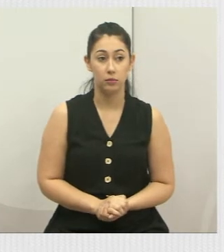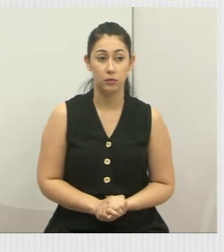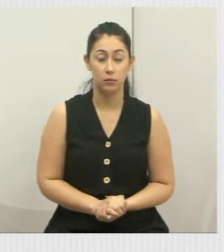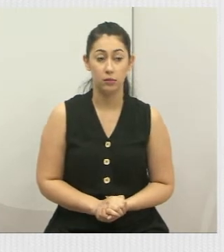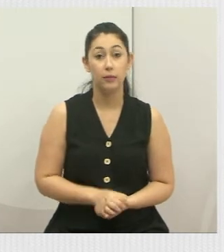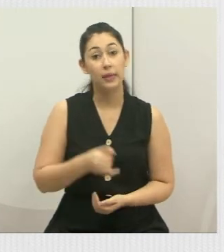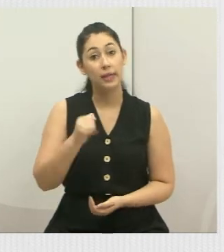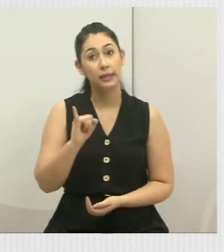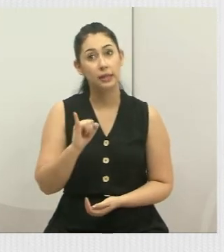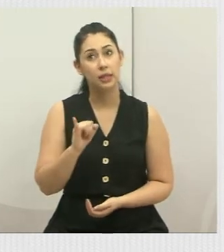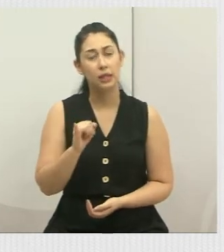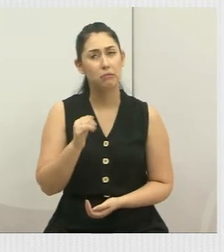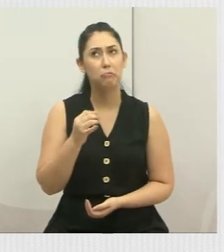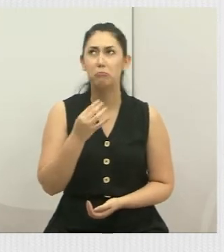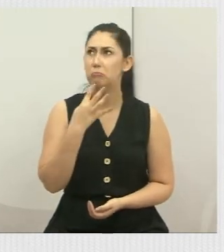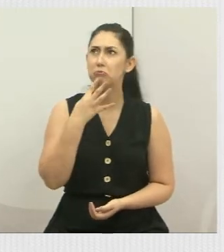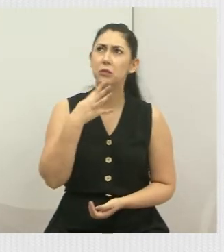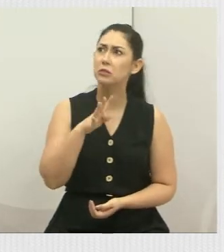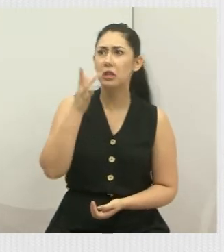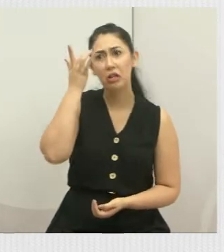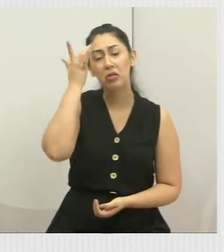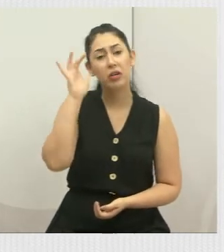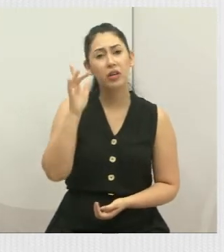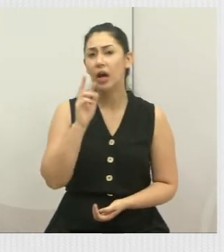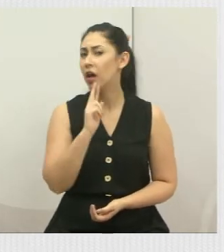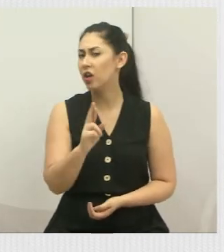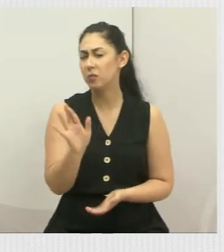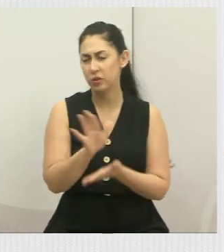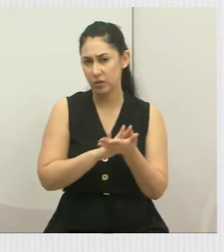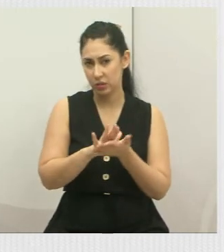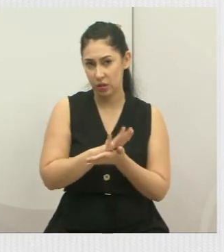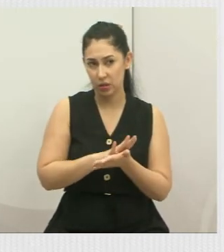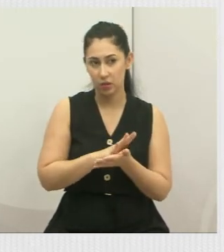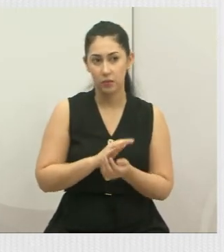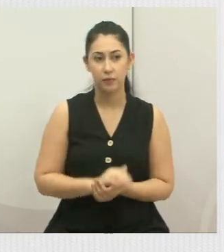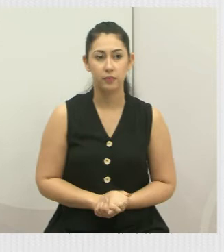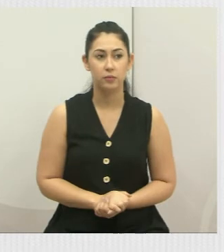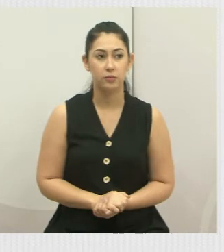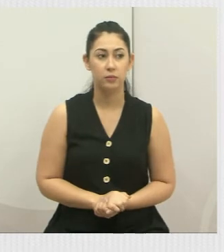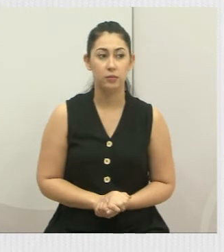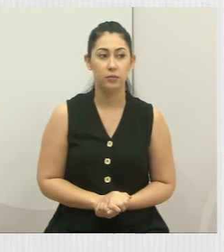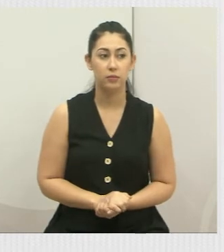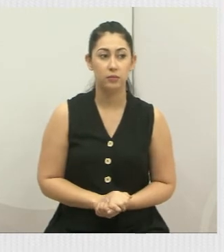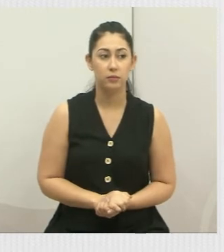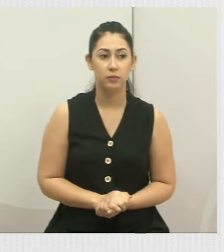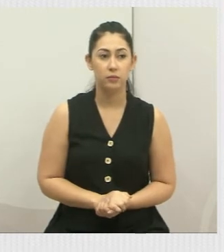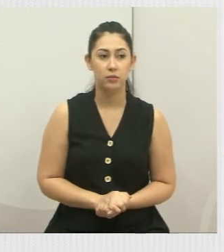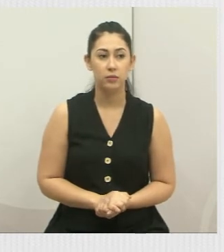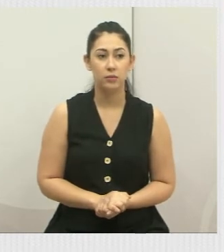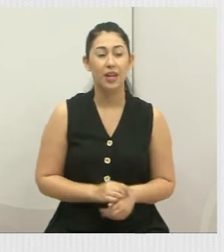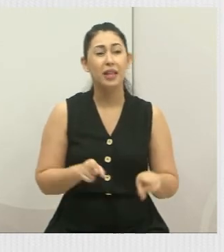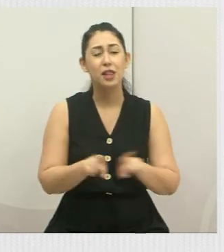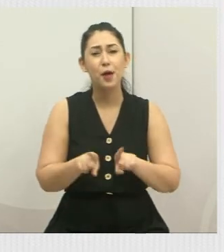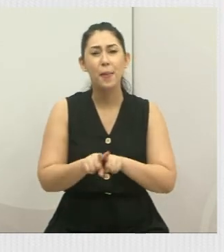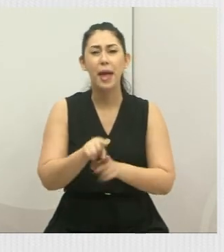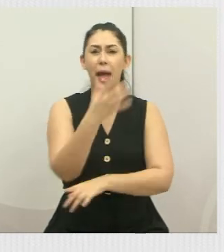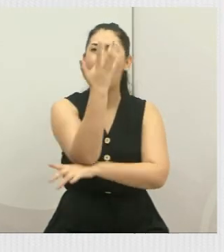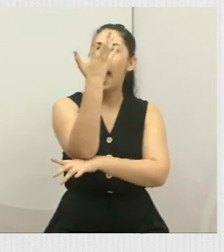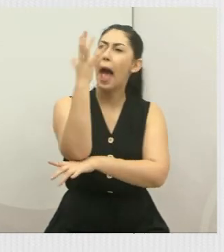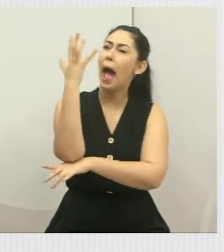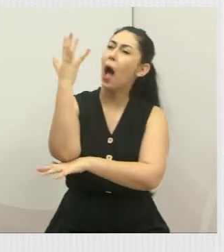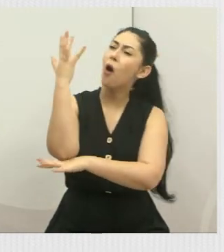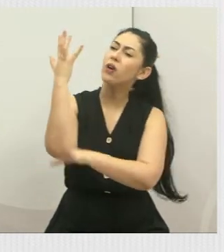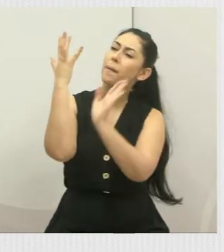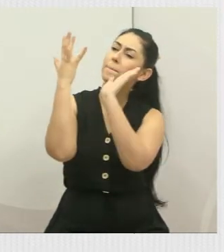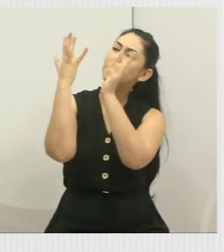Se você não se sente à vontade, se você desconhece o assunto, não precisa responder, ok? Como você avalia o serviço de poda e